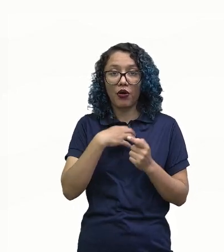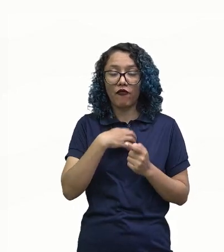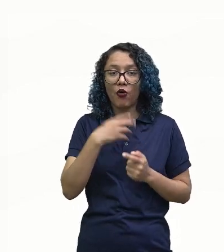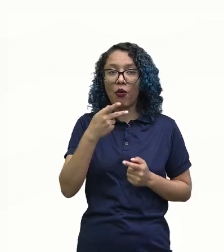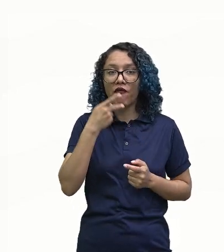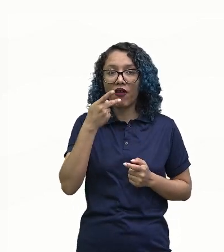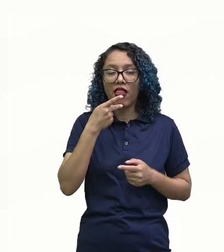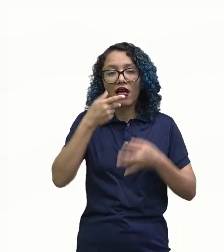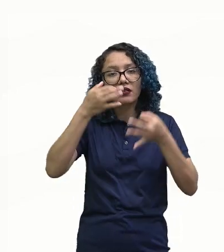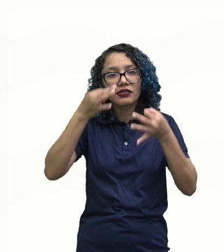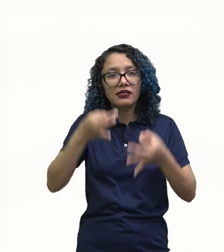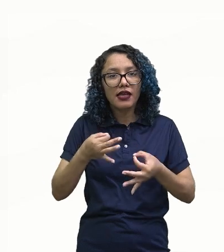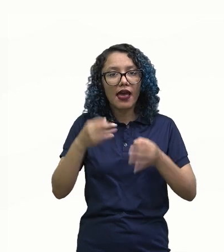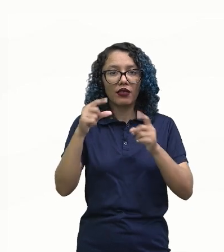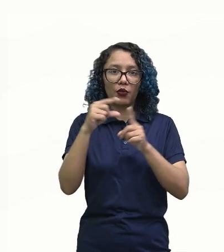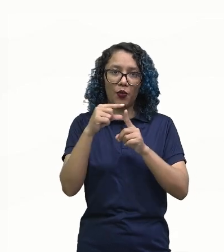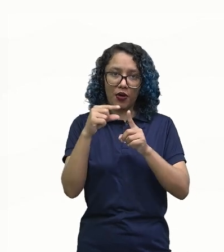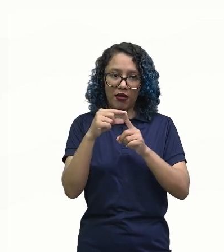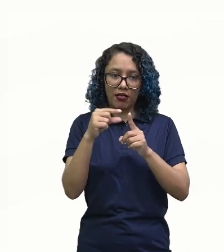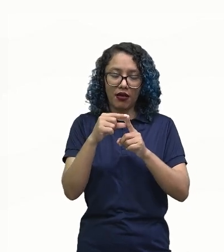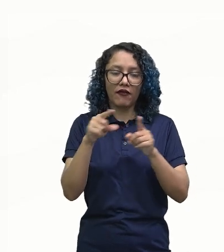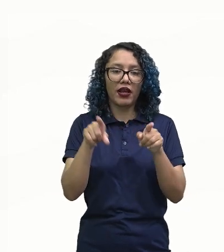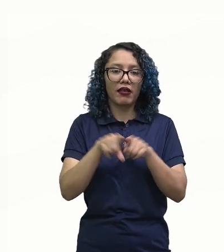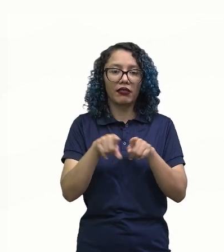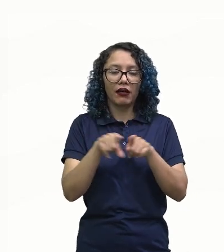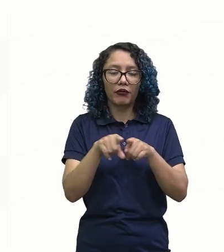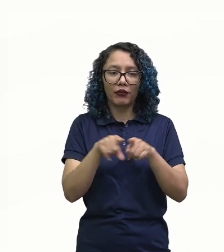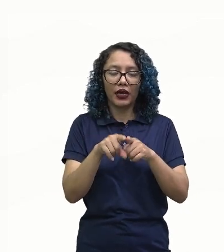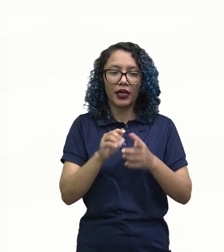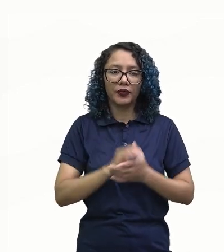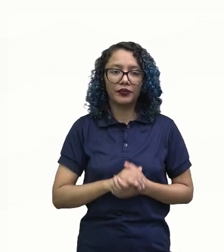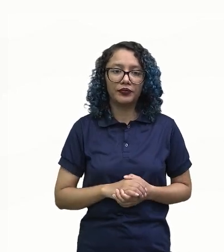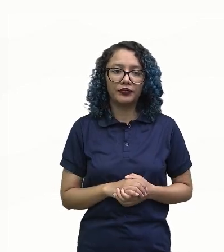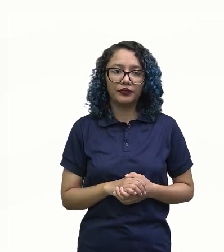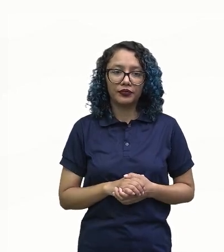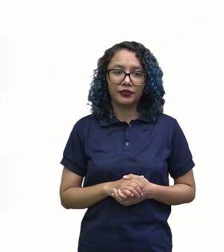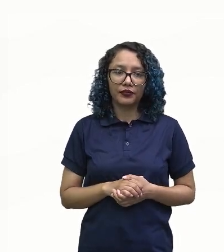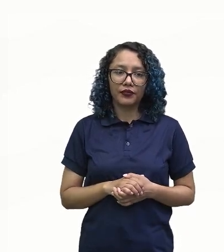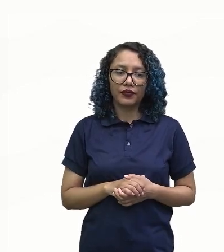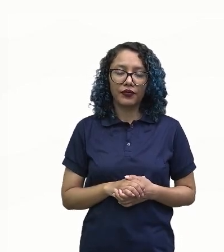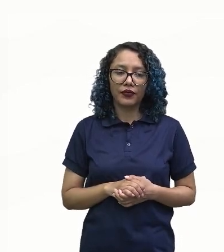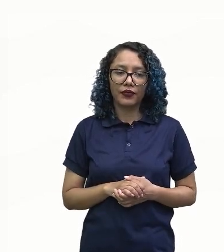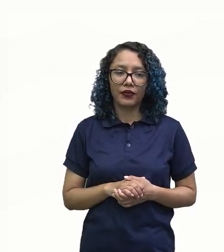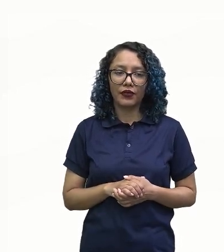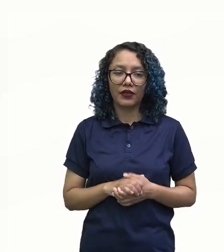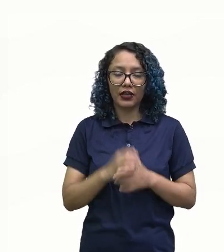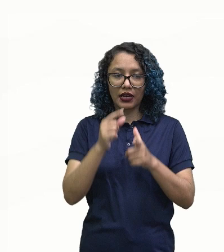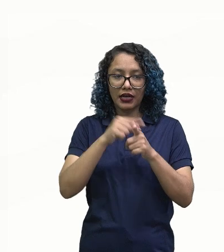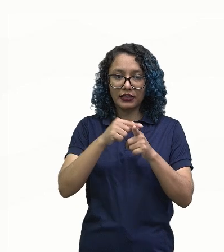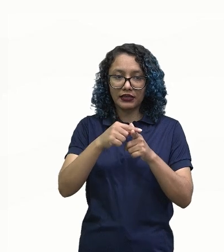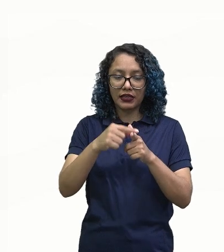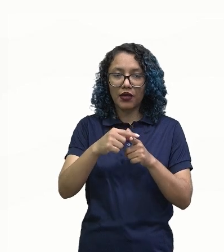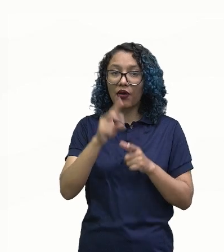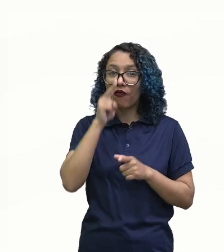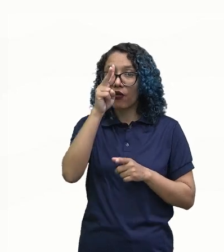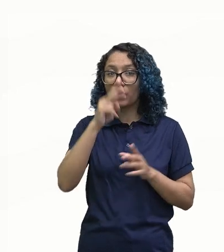as palavras. Além de que ele vai estar indicando que a sílaba tônica é nesta